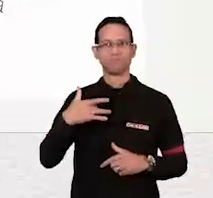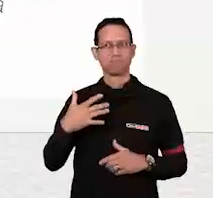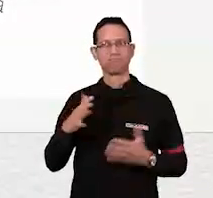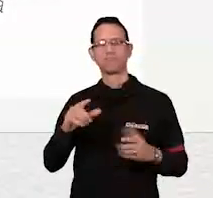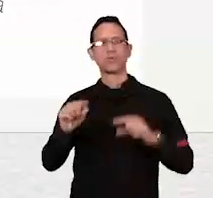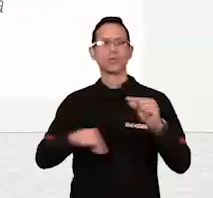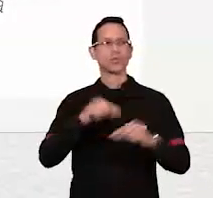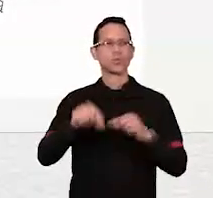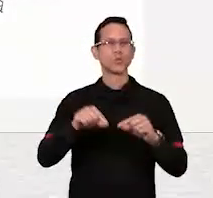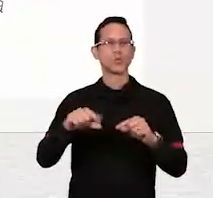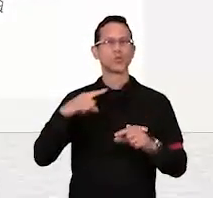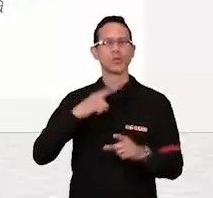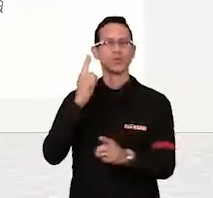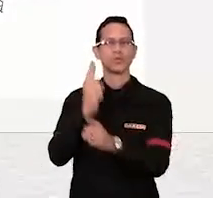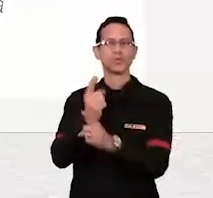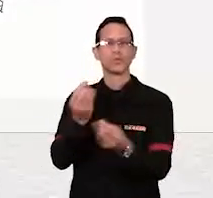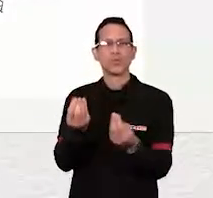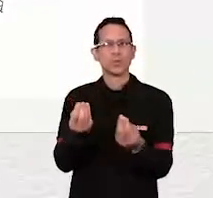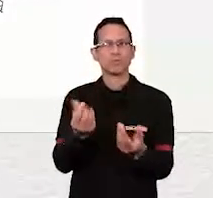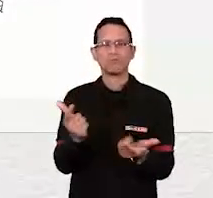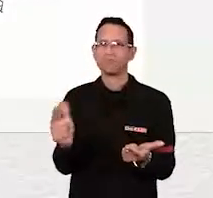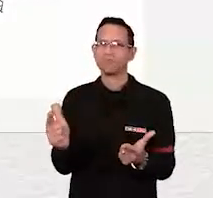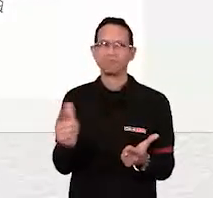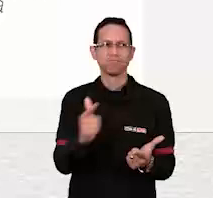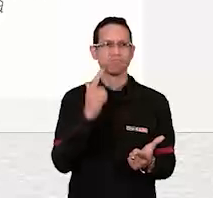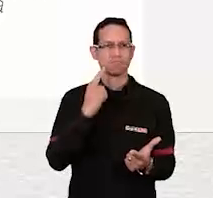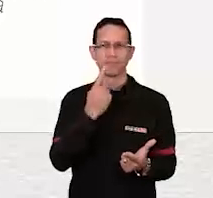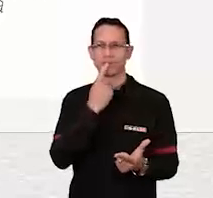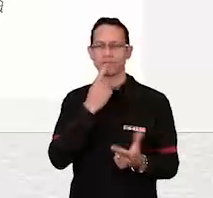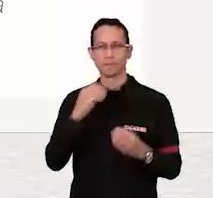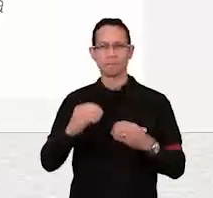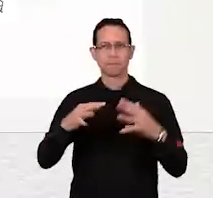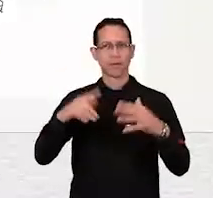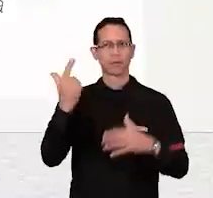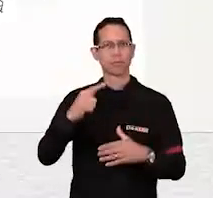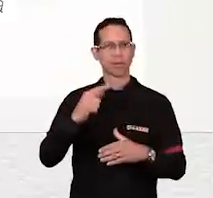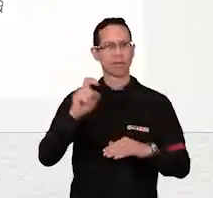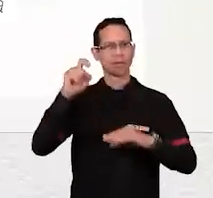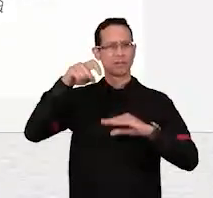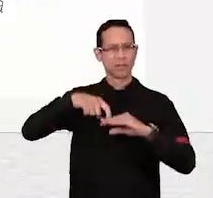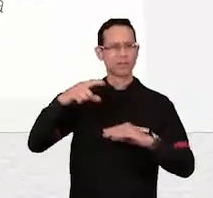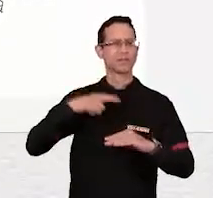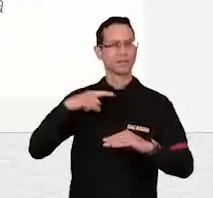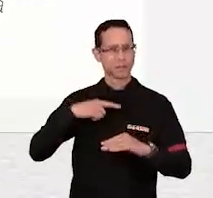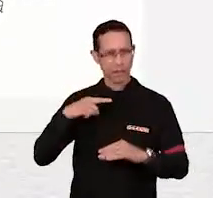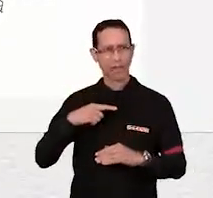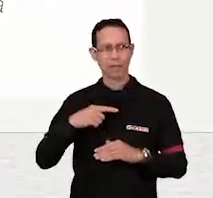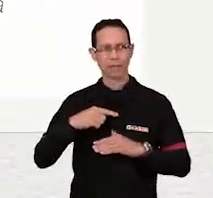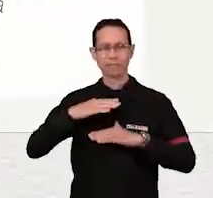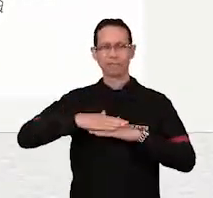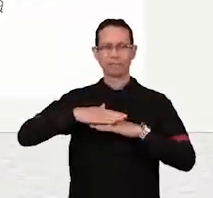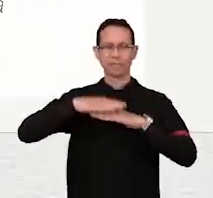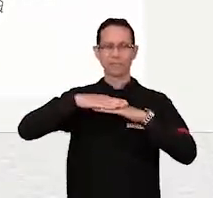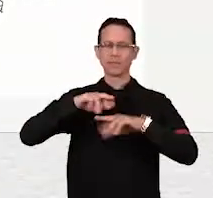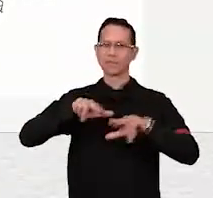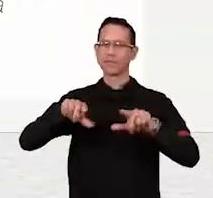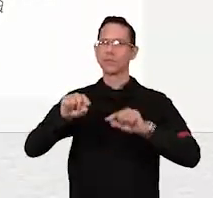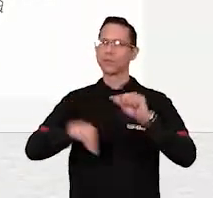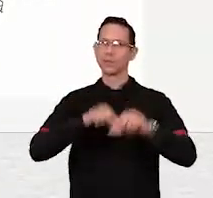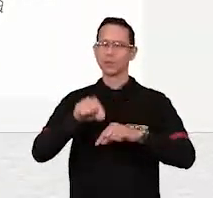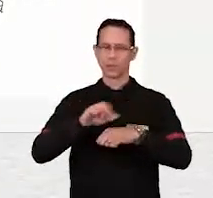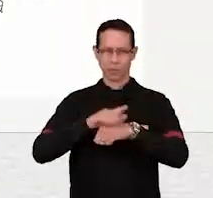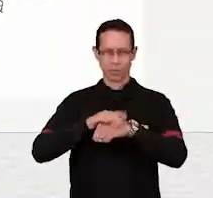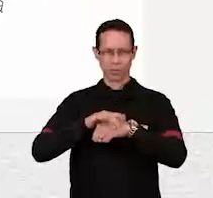fala, o que tinha aí? Mas não tem muito processo infeccioso, mas tem um infiltrado de interface. Será que isso é uma